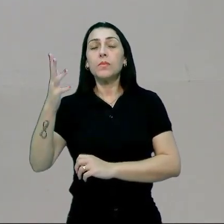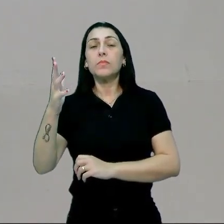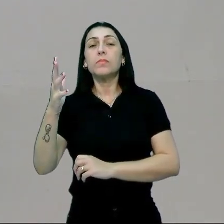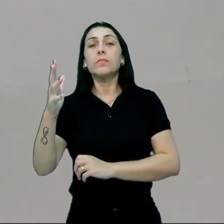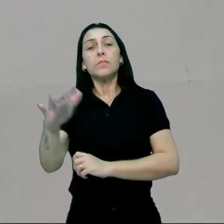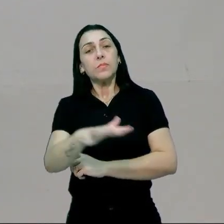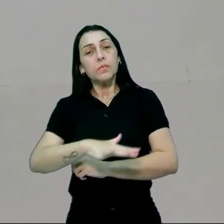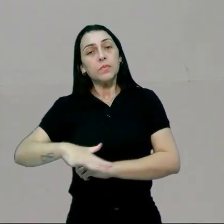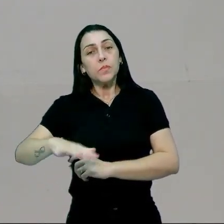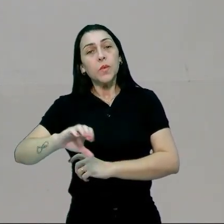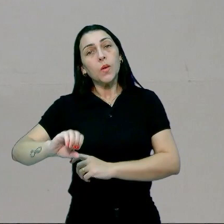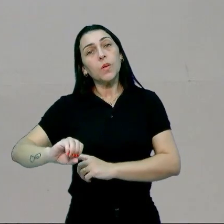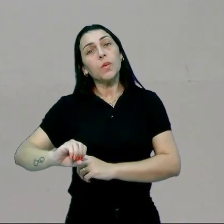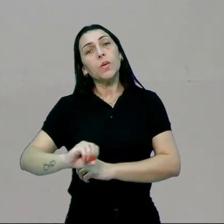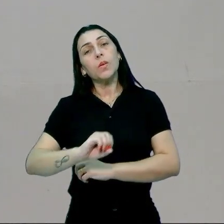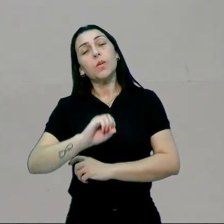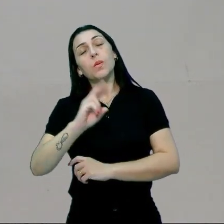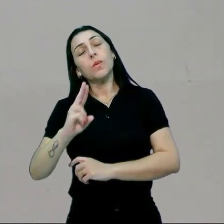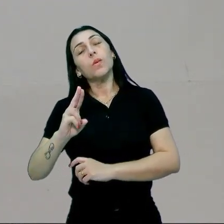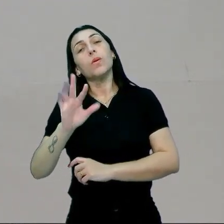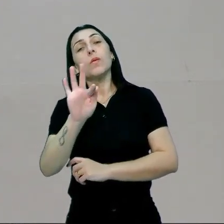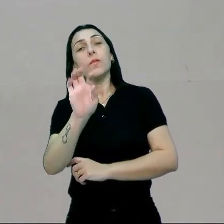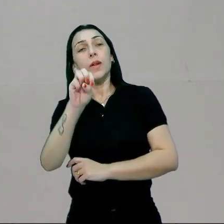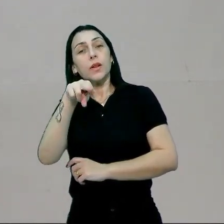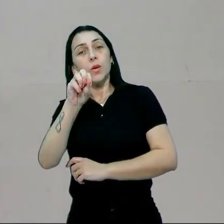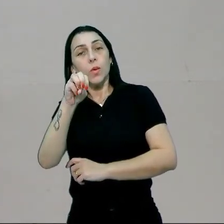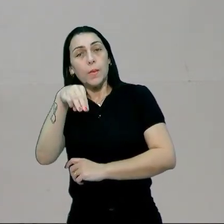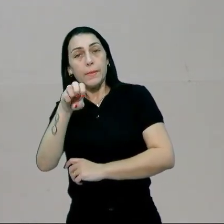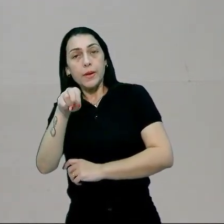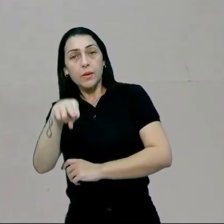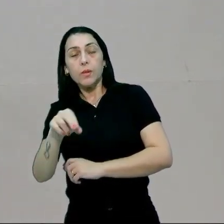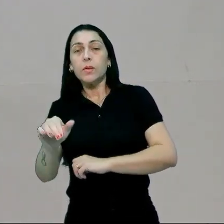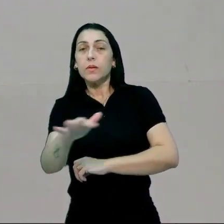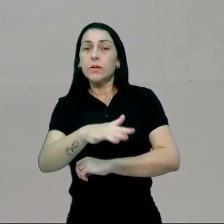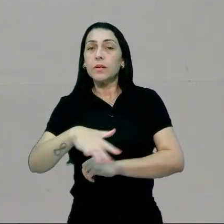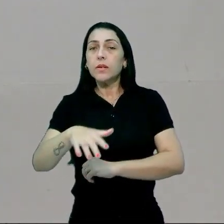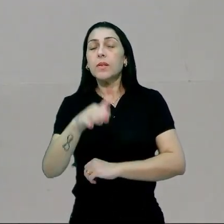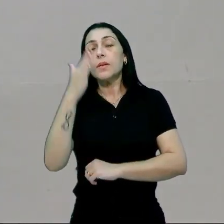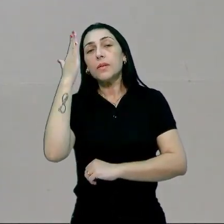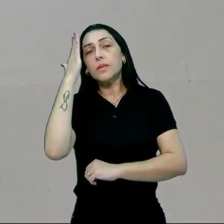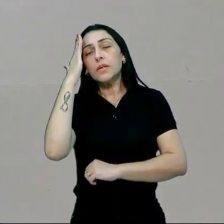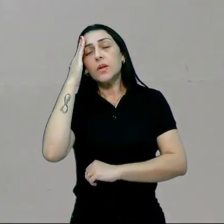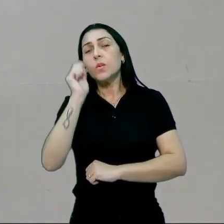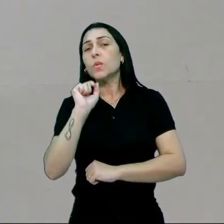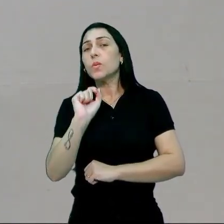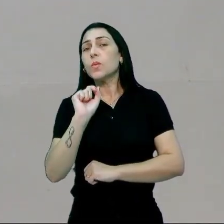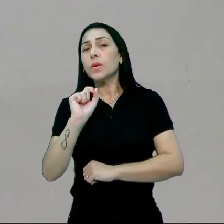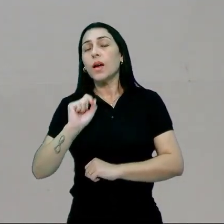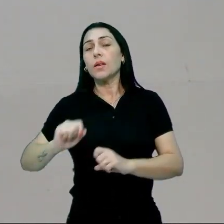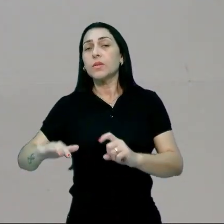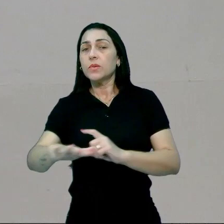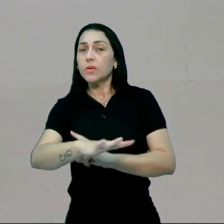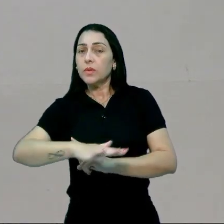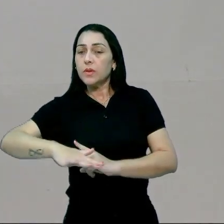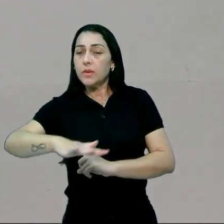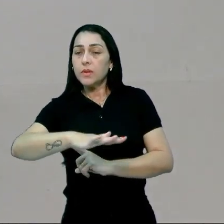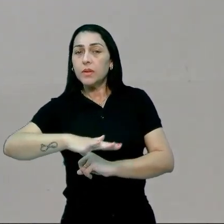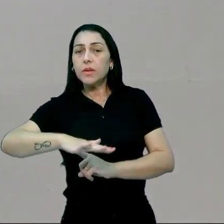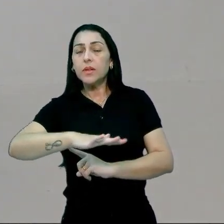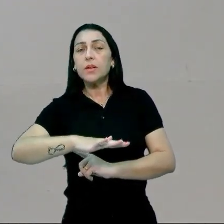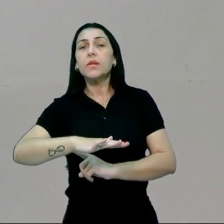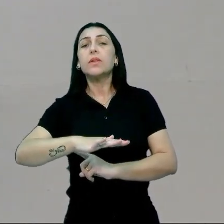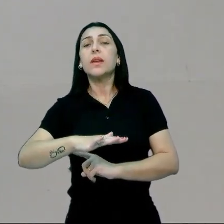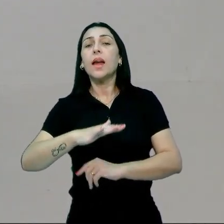social ou fenômeno social. Isso implica entender o quê? A sociedade, ela